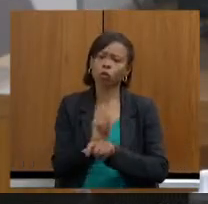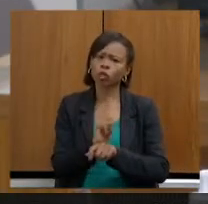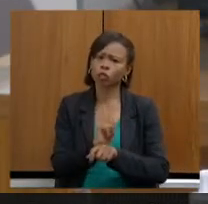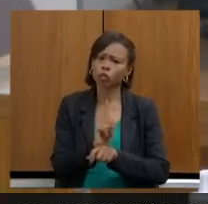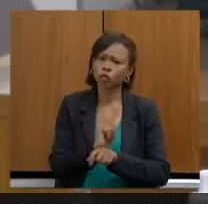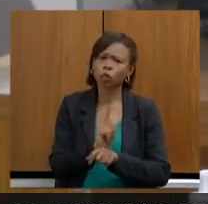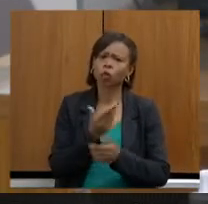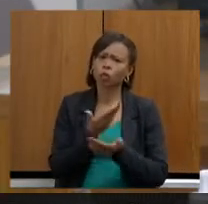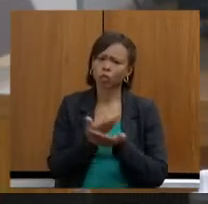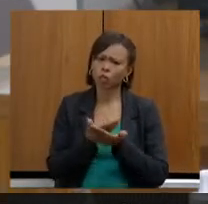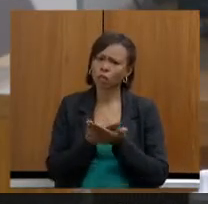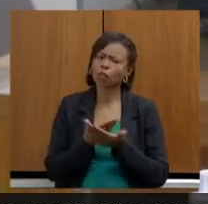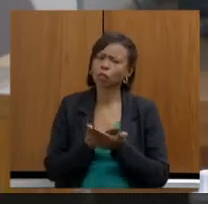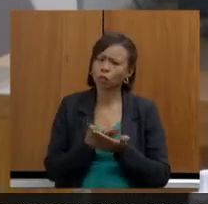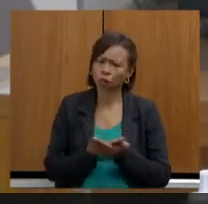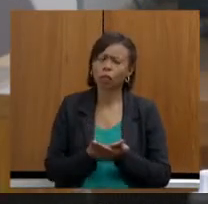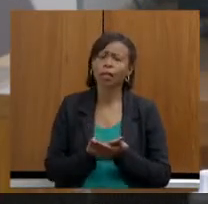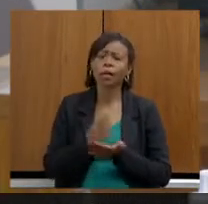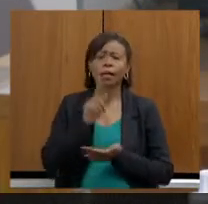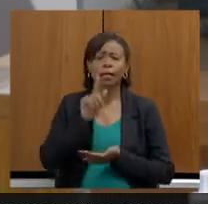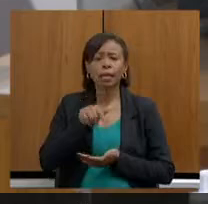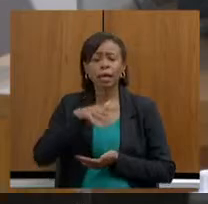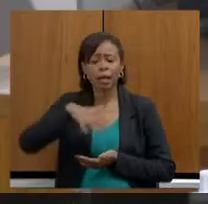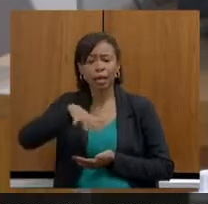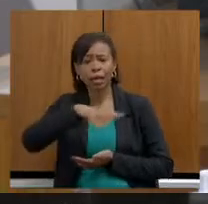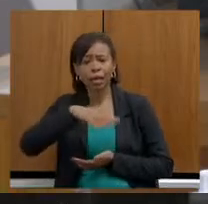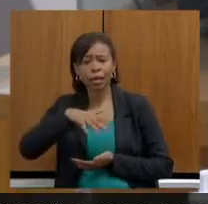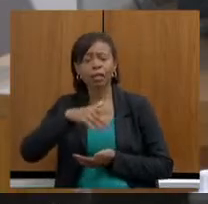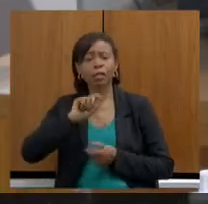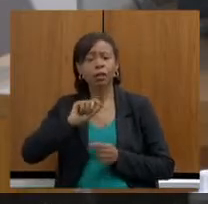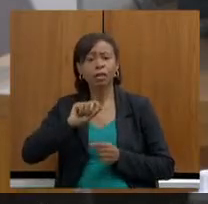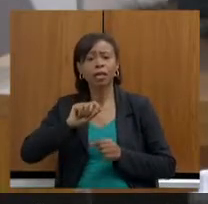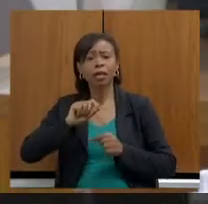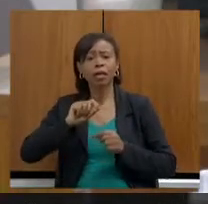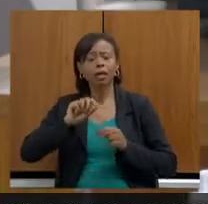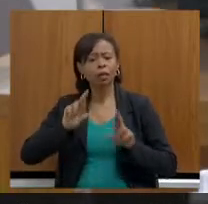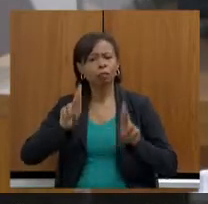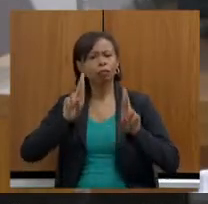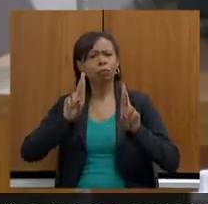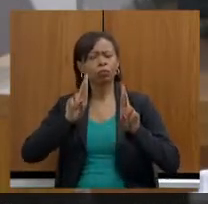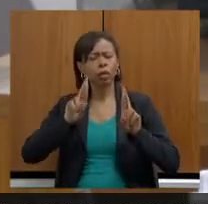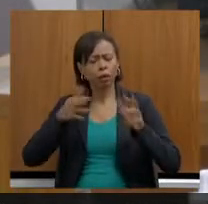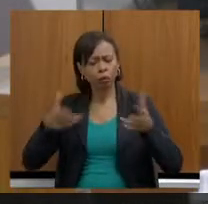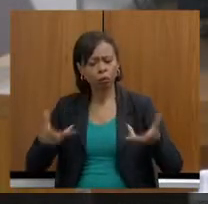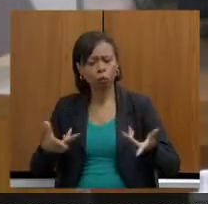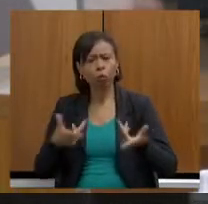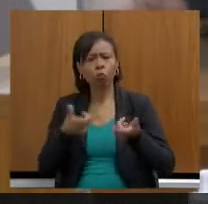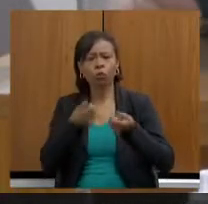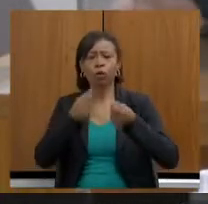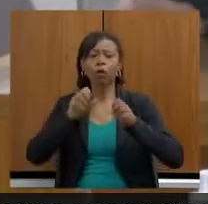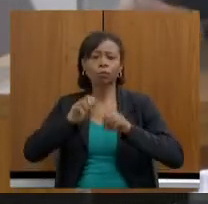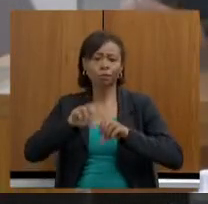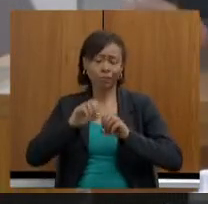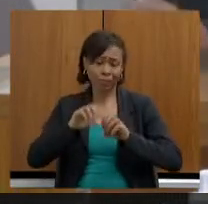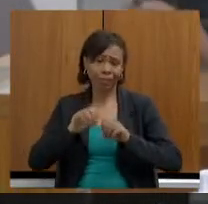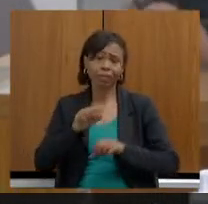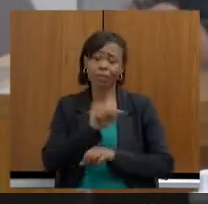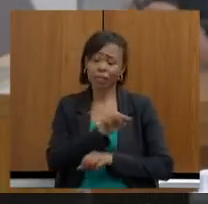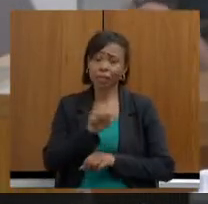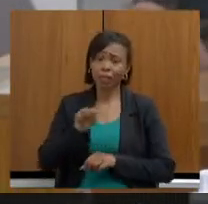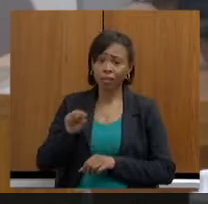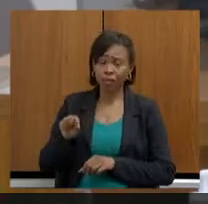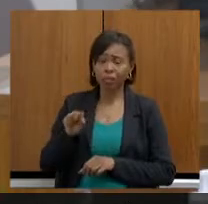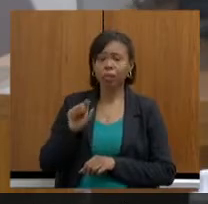escolares que é quem fazem a educação na ponta que é que entregam essa qualidade do ensino que é que